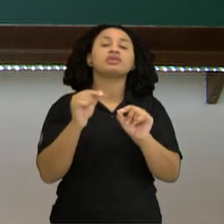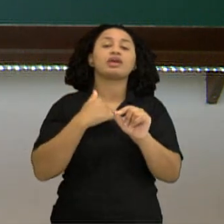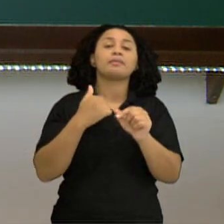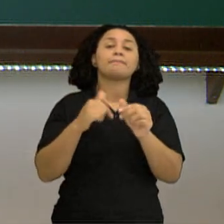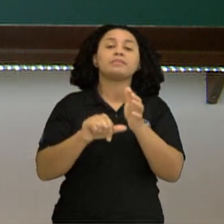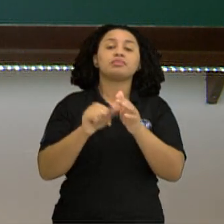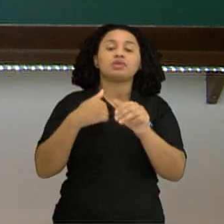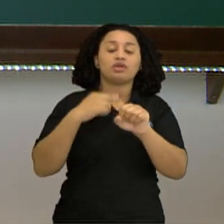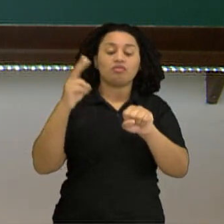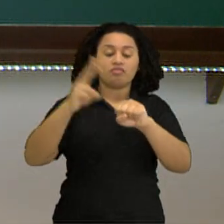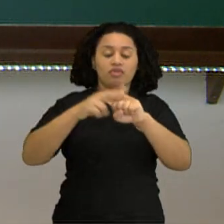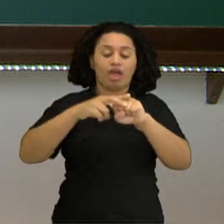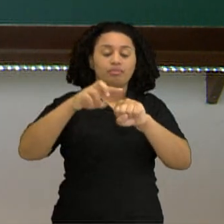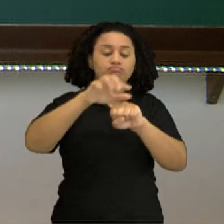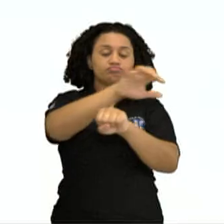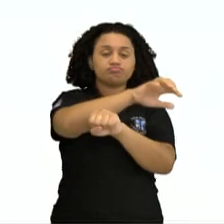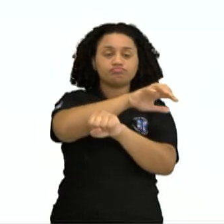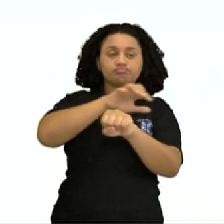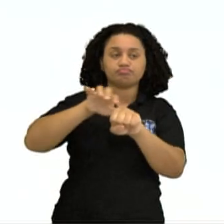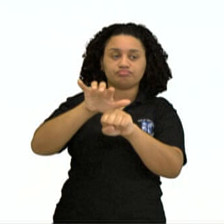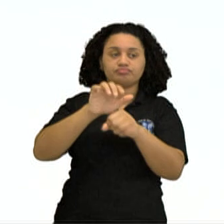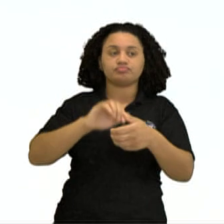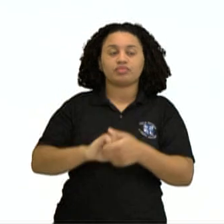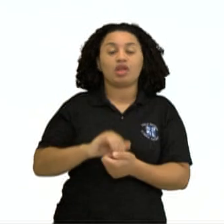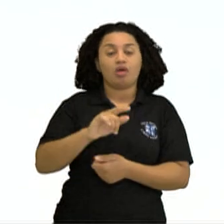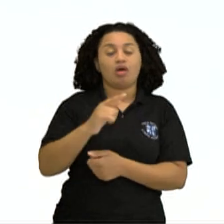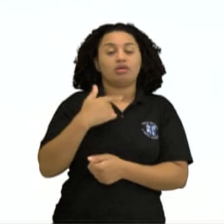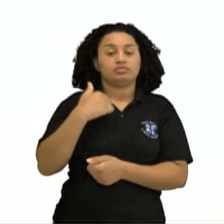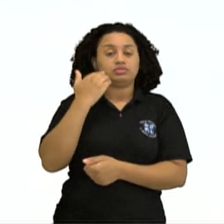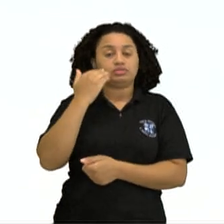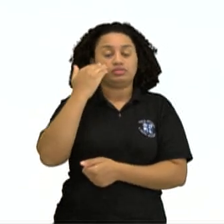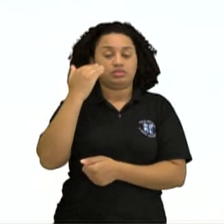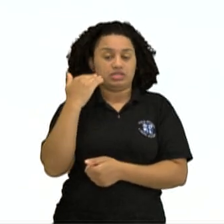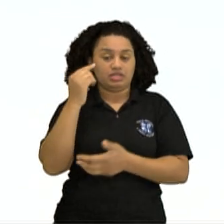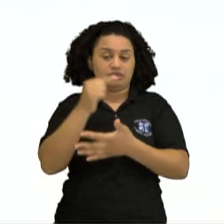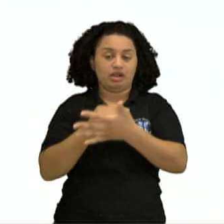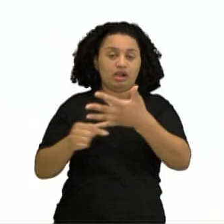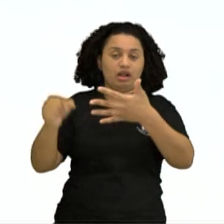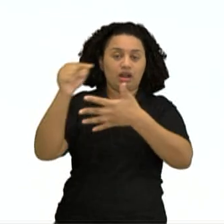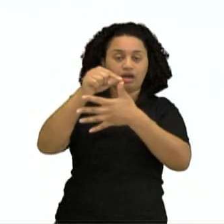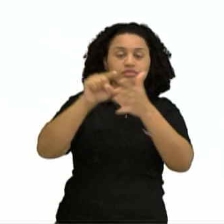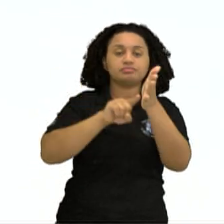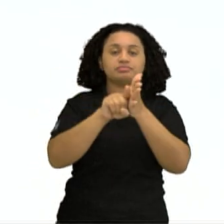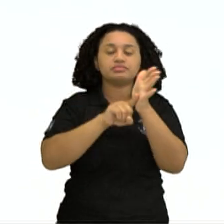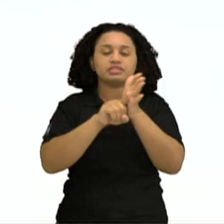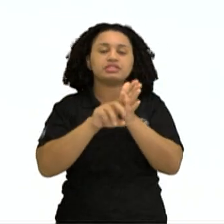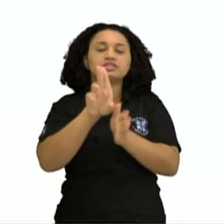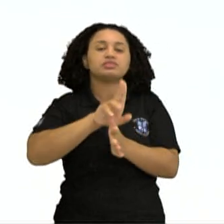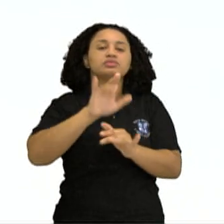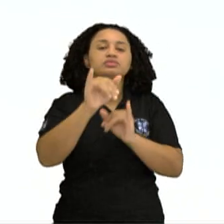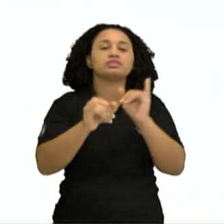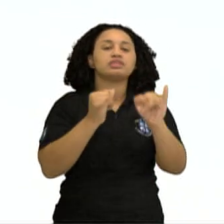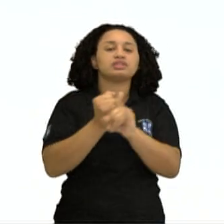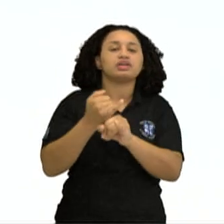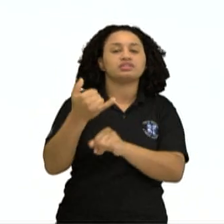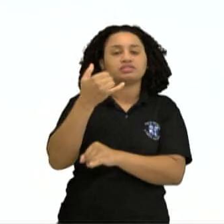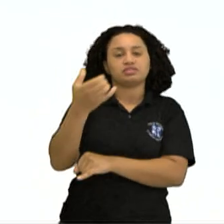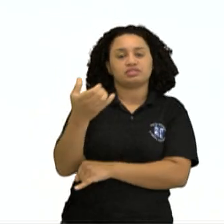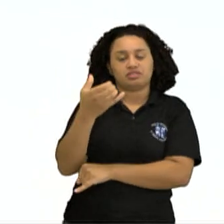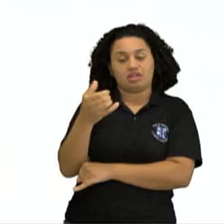verbo. Vejamos. Os adolescentes lideram o ranking no uso de celulares e internet. A palavra